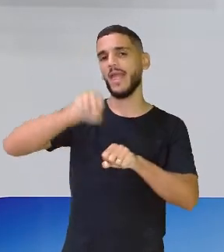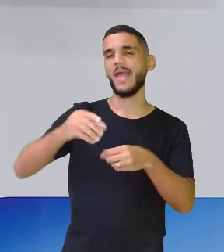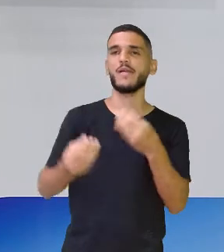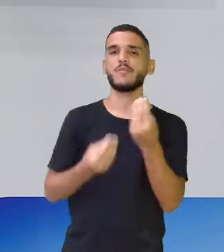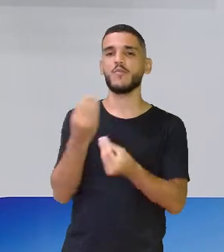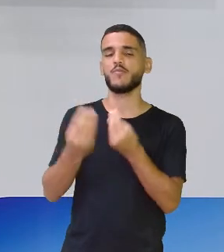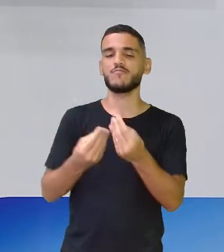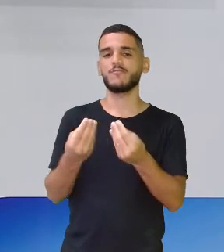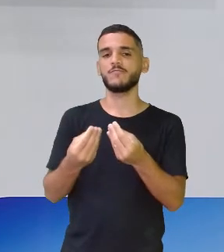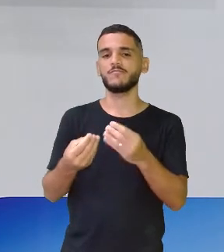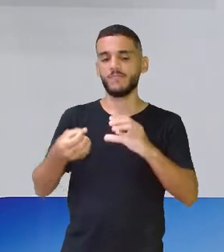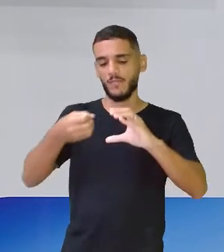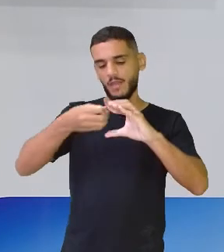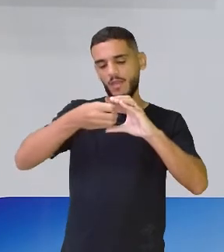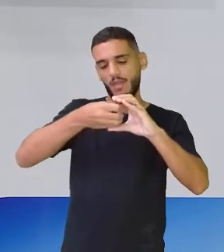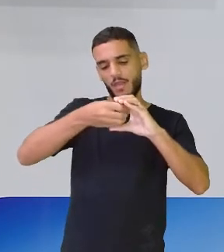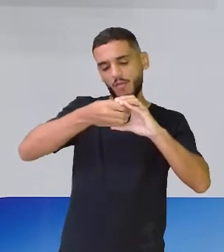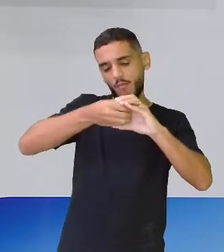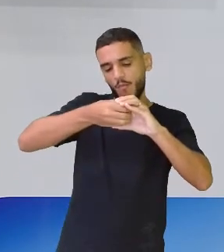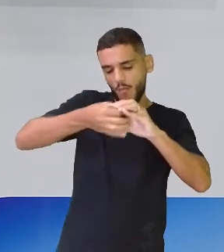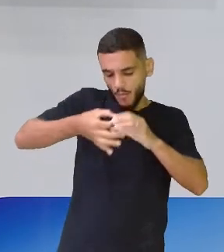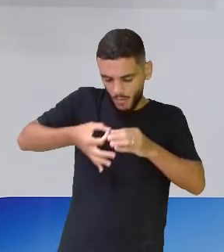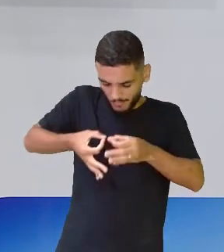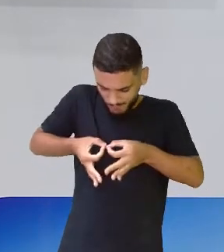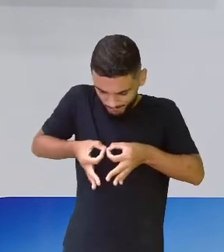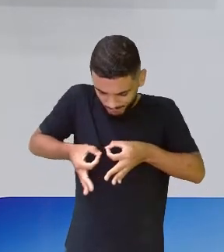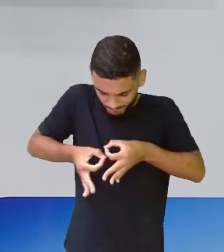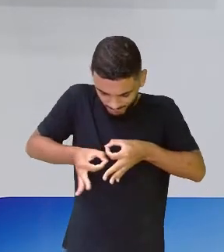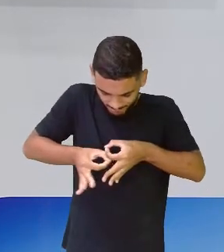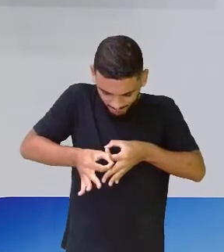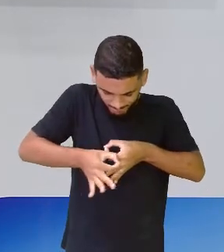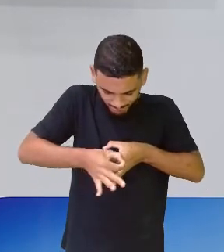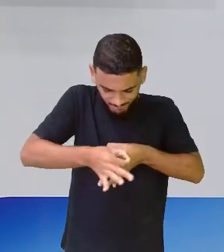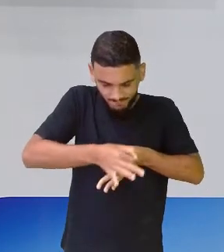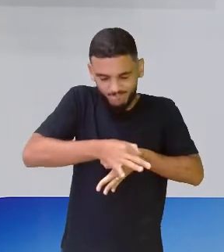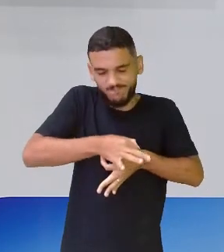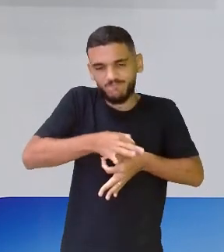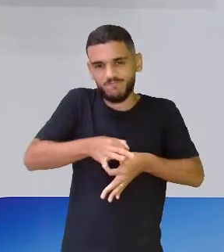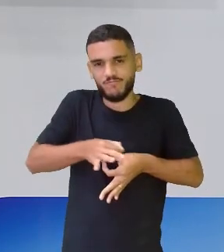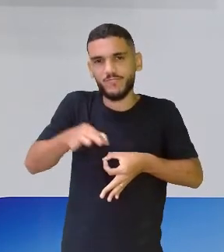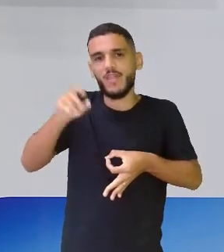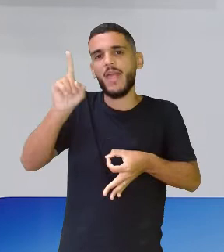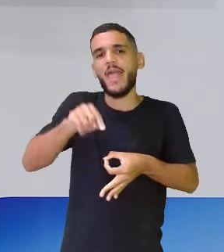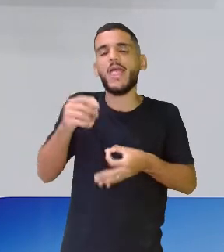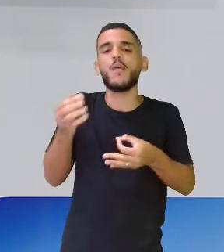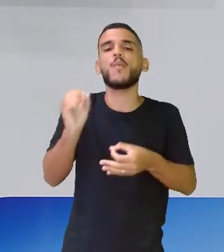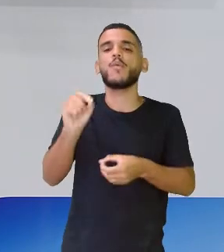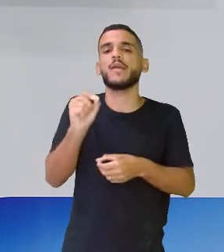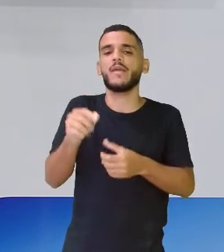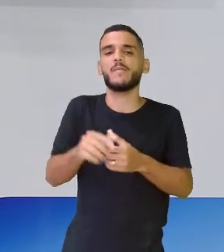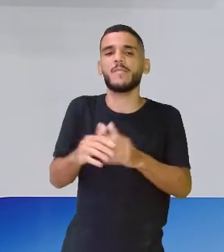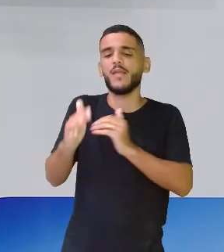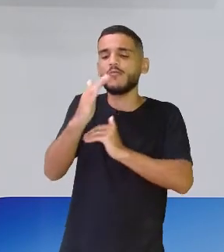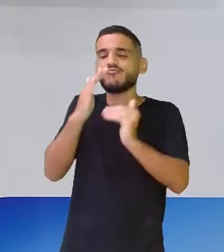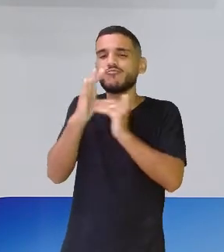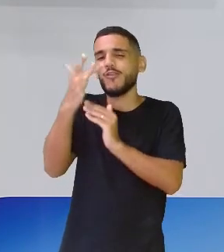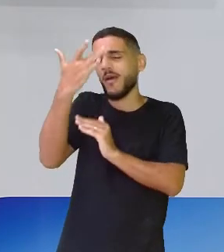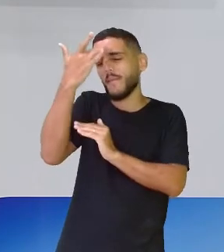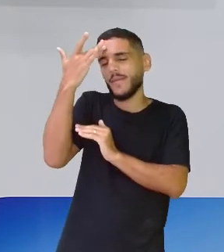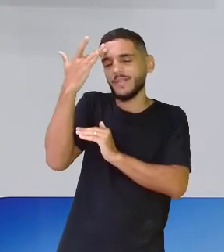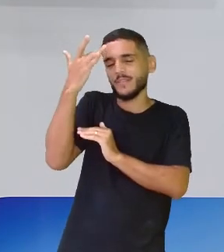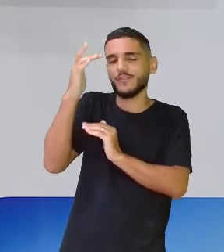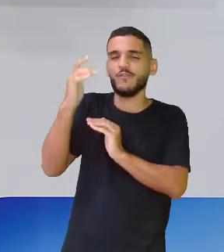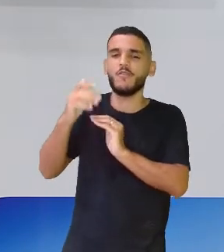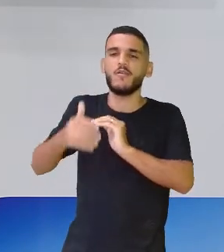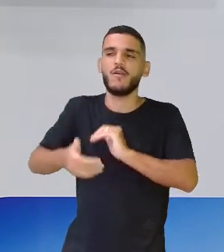de células. O que são células, professora? Então, são unidades que todo ser vivo, com exceção